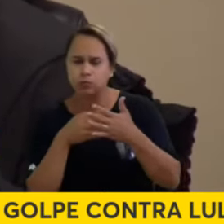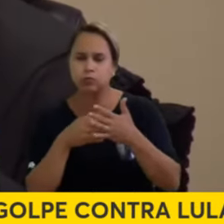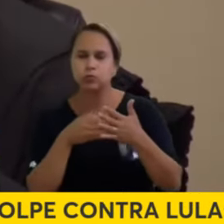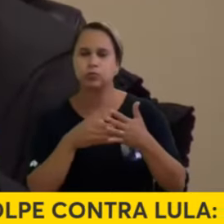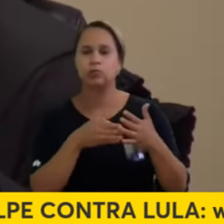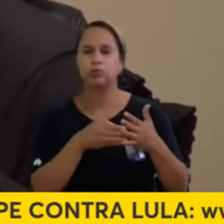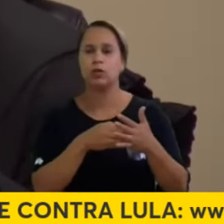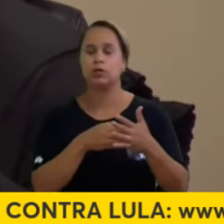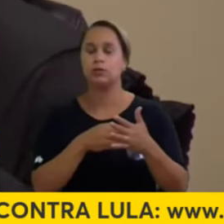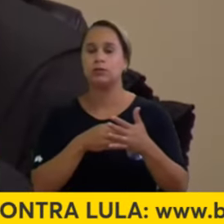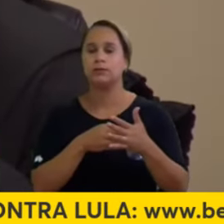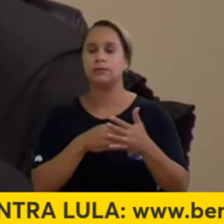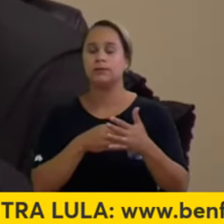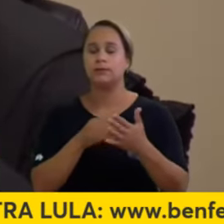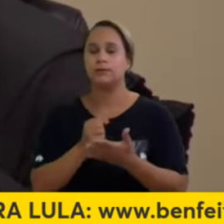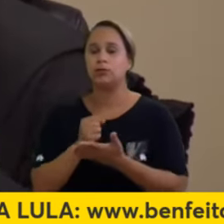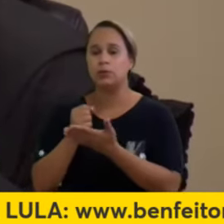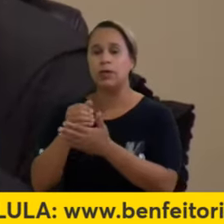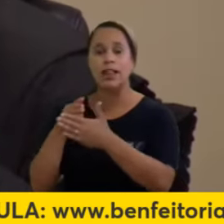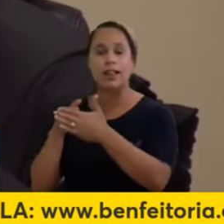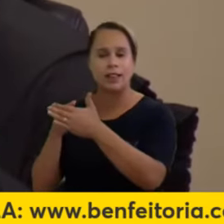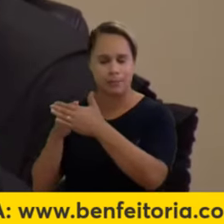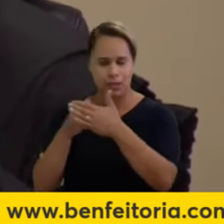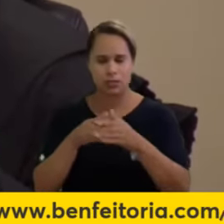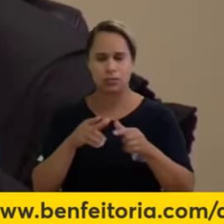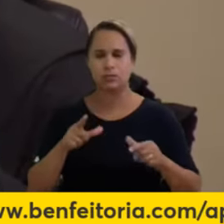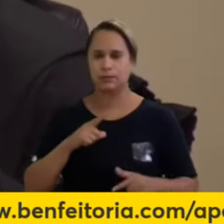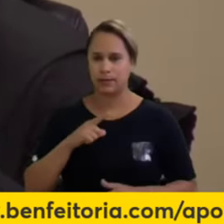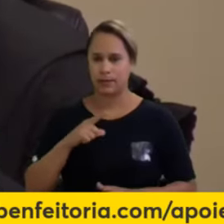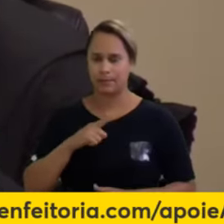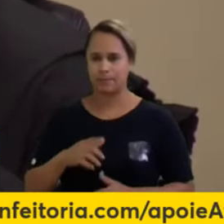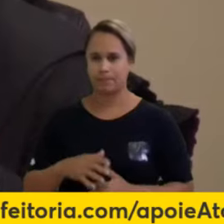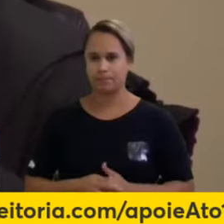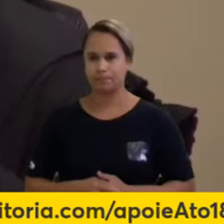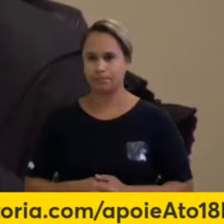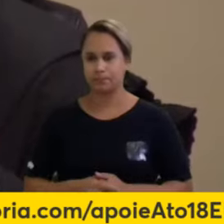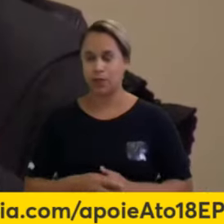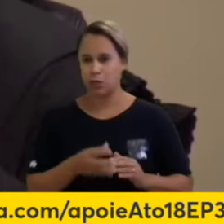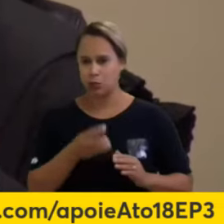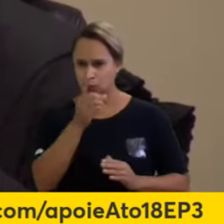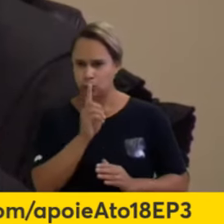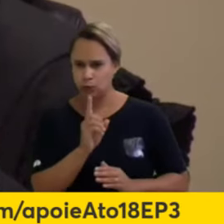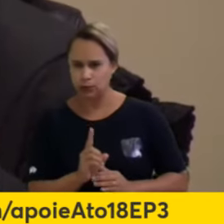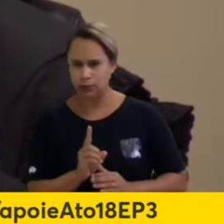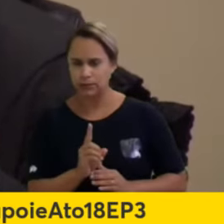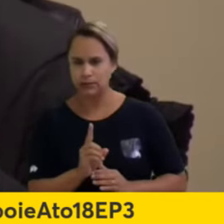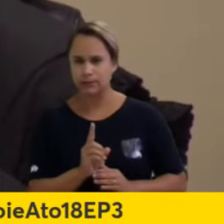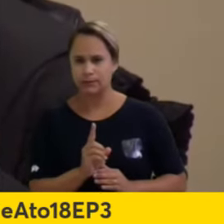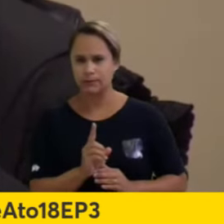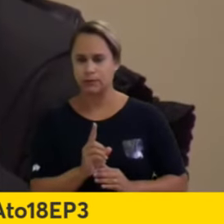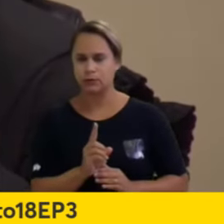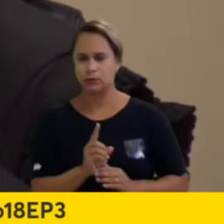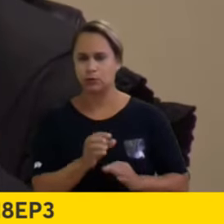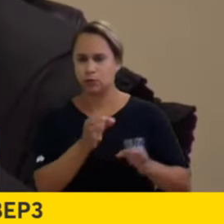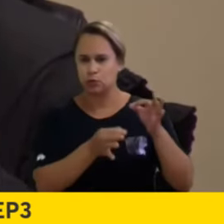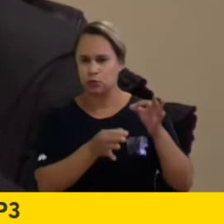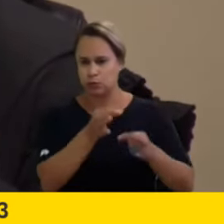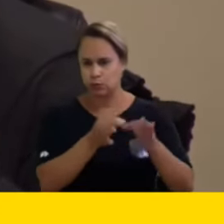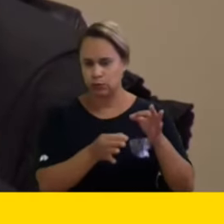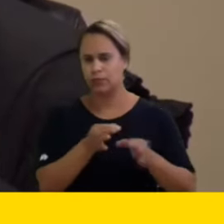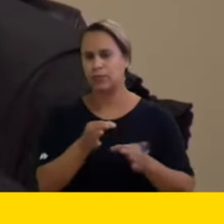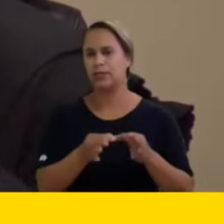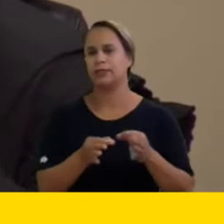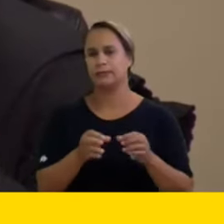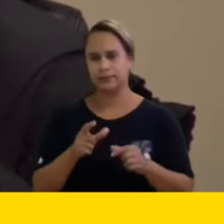as limitações não é por outra razão que a doutrina e jurisprudência alemãs ao cuidarem das restrições a direitos fundamentais impr prestam